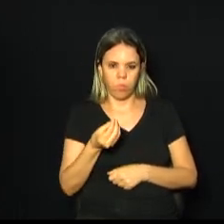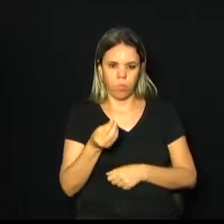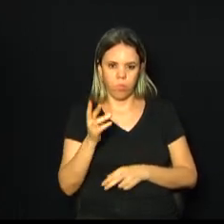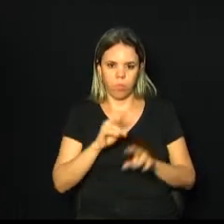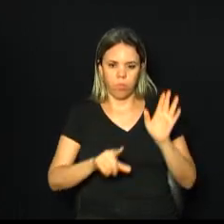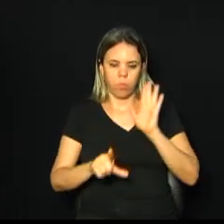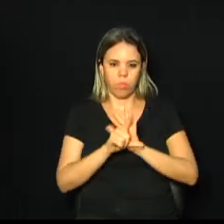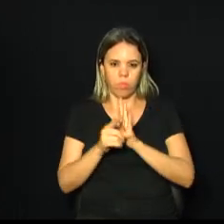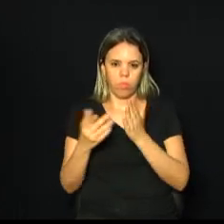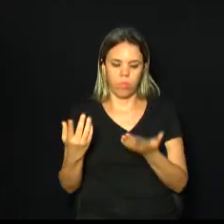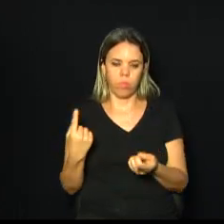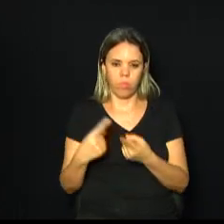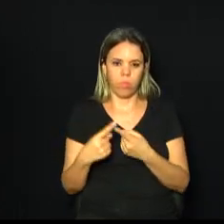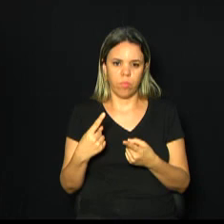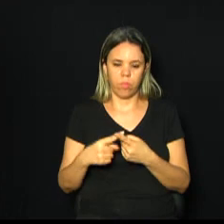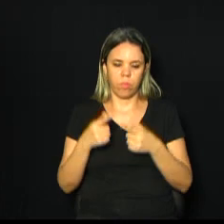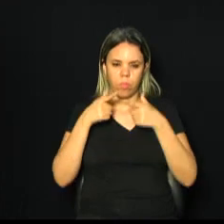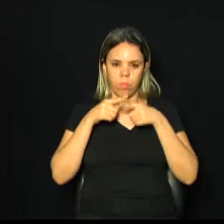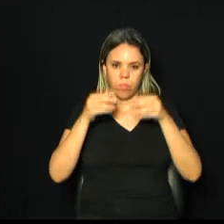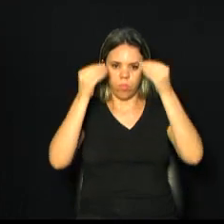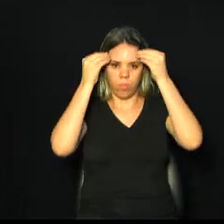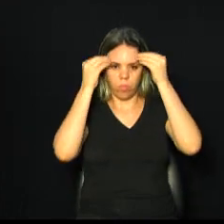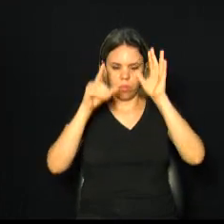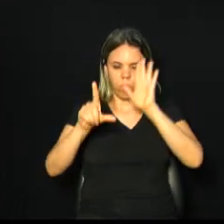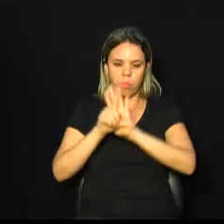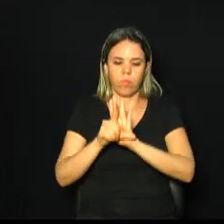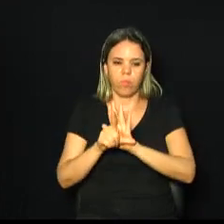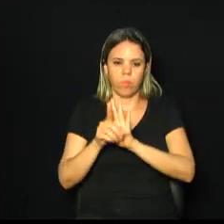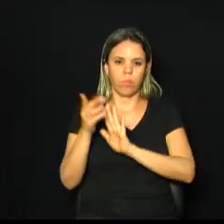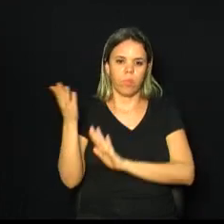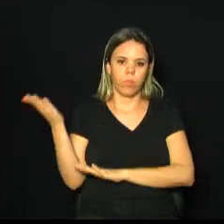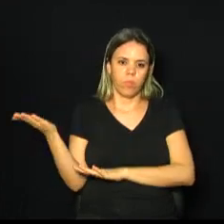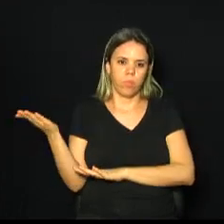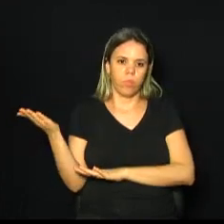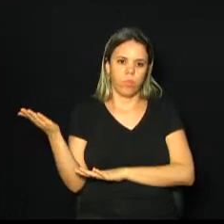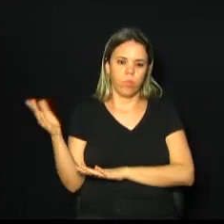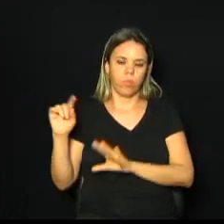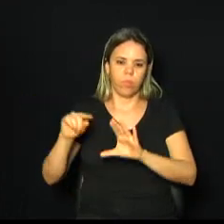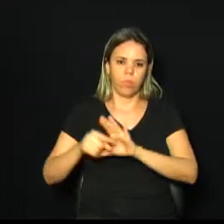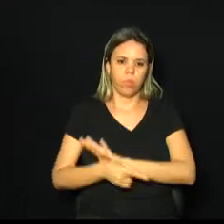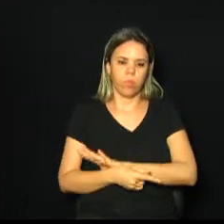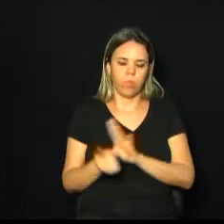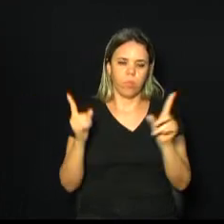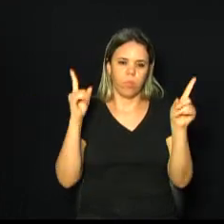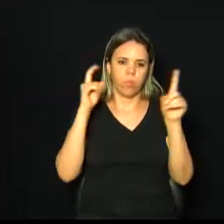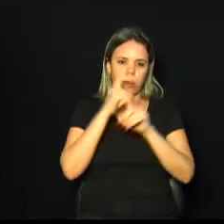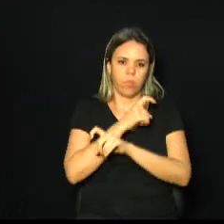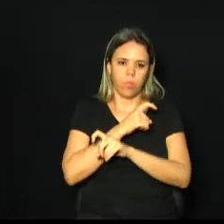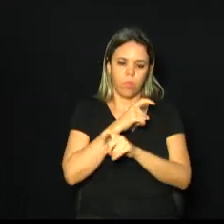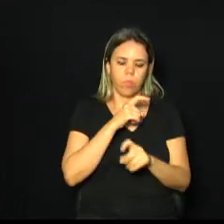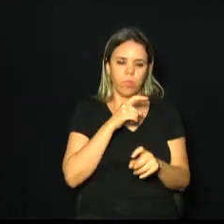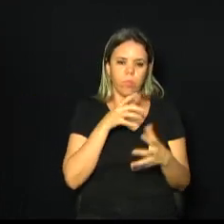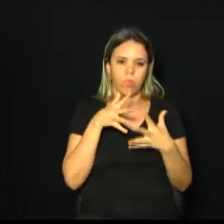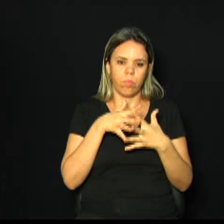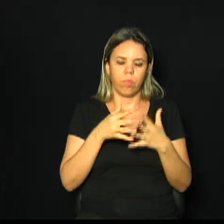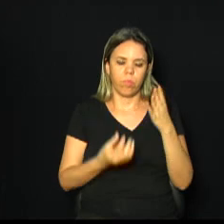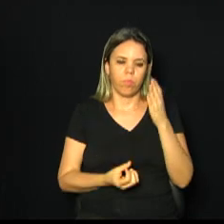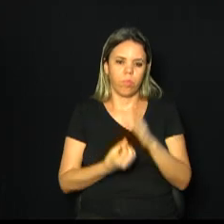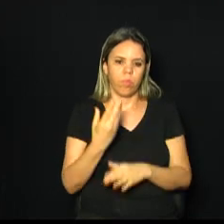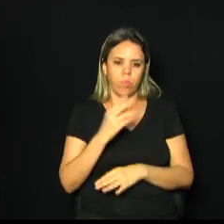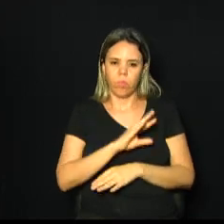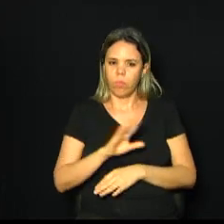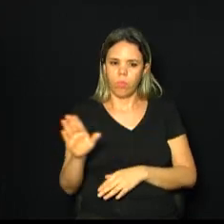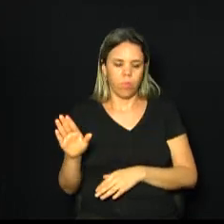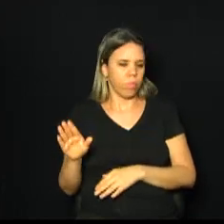lei, porque o linguajar dessa lei é muito robusto, muito complexo. Ele foi criado não